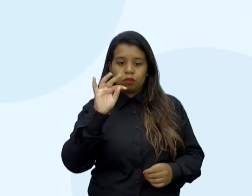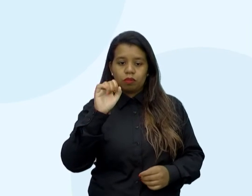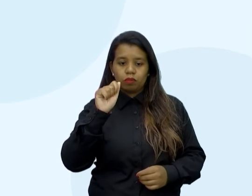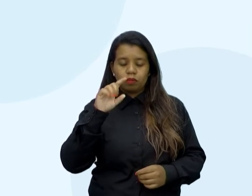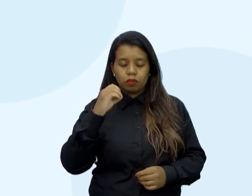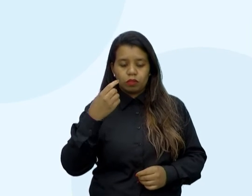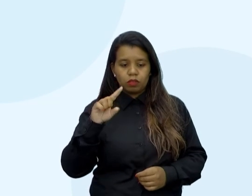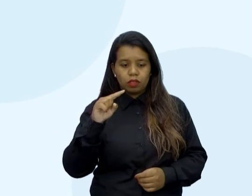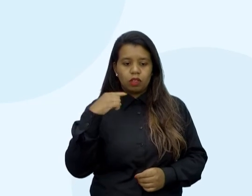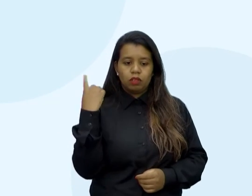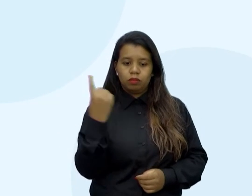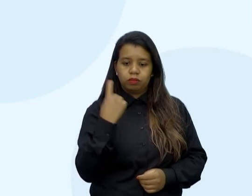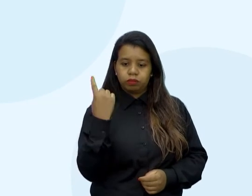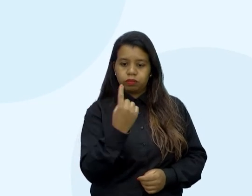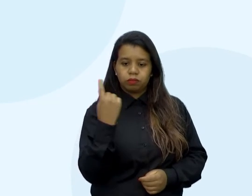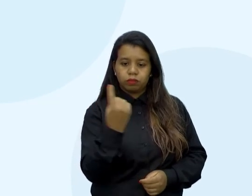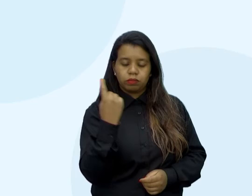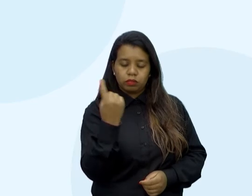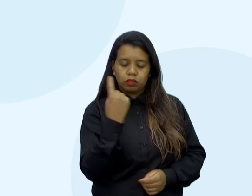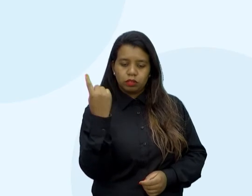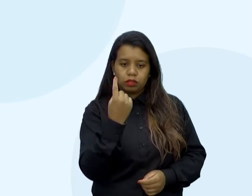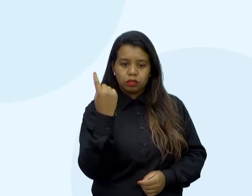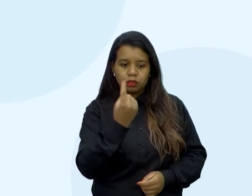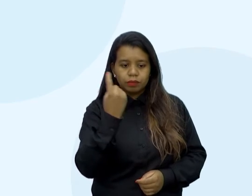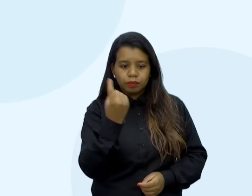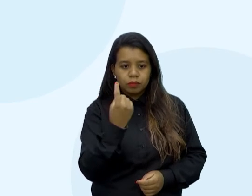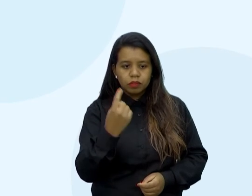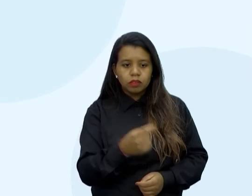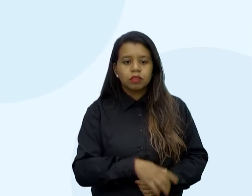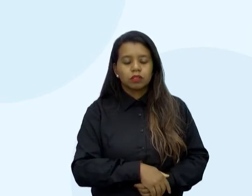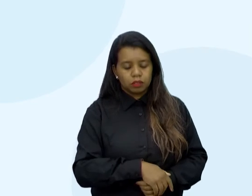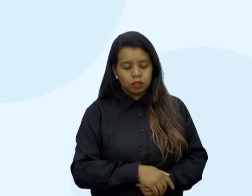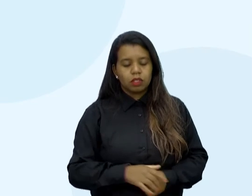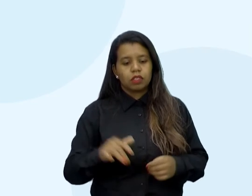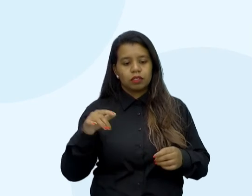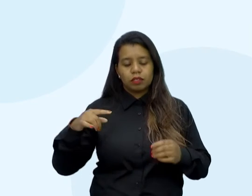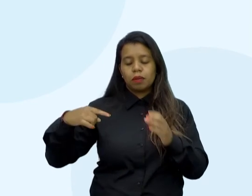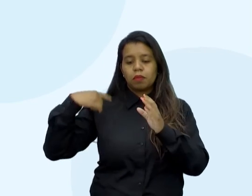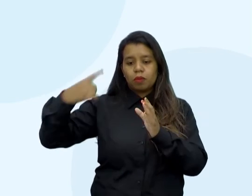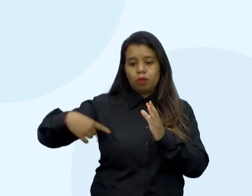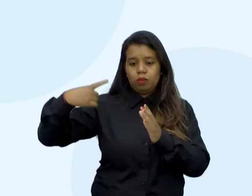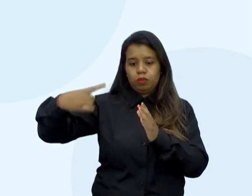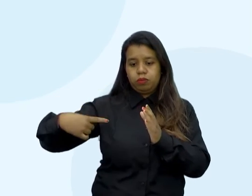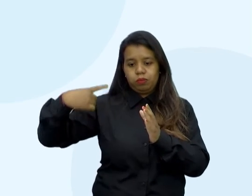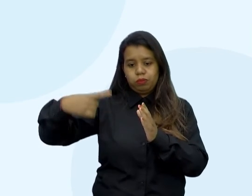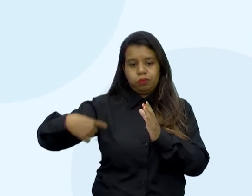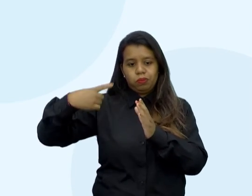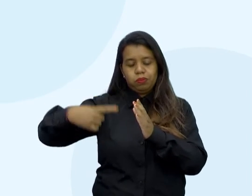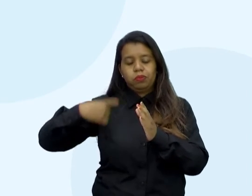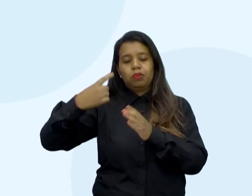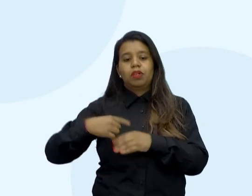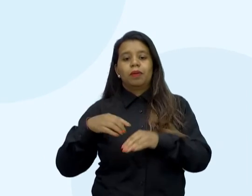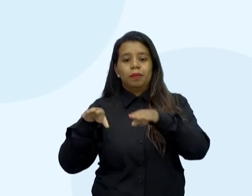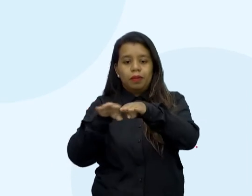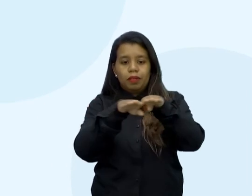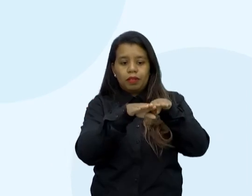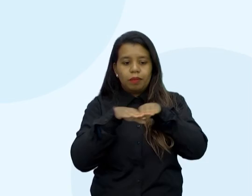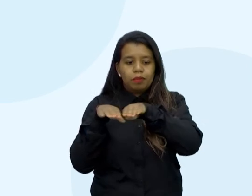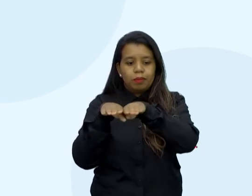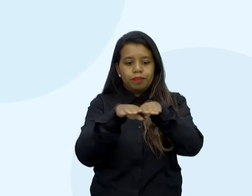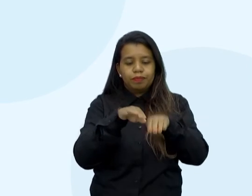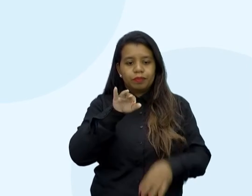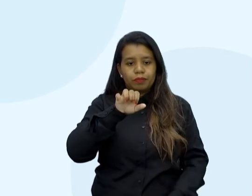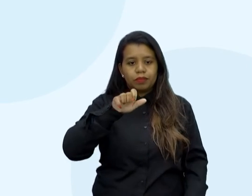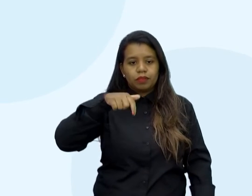você coloca uma hélice ali no sentido contrário, você consegue o equilíbrio. Nome aqui do componente que a gente está? Equilíbrio em movimento. Equilíbrio